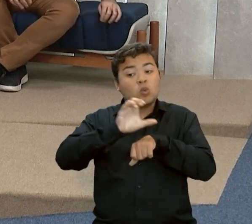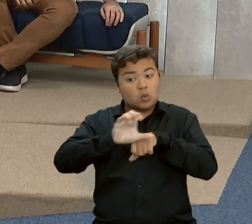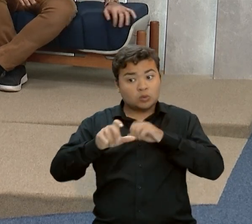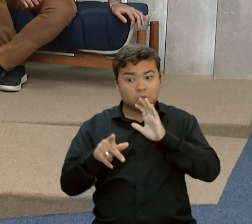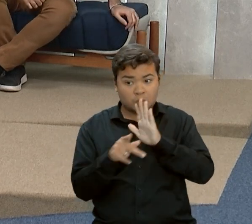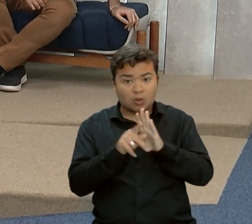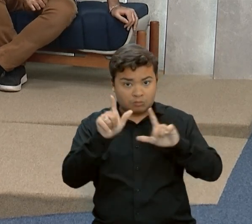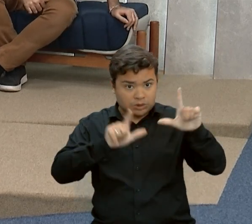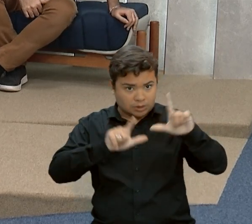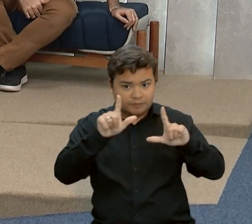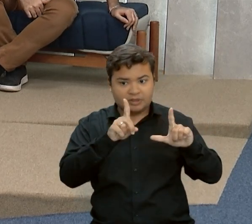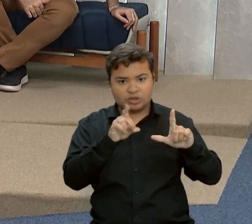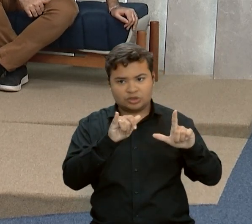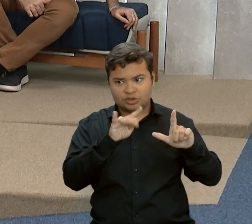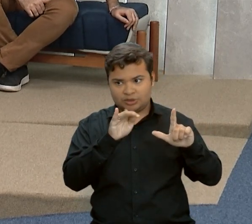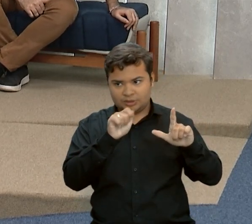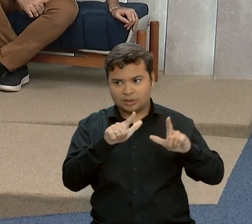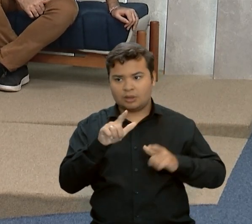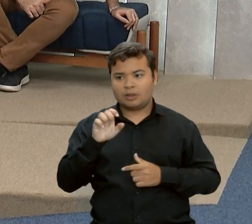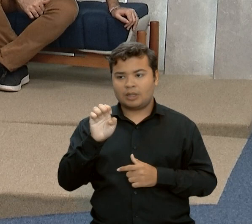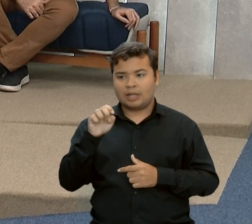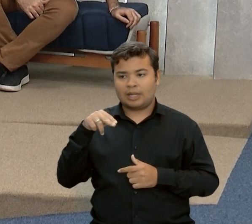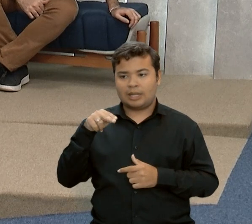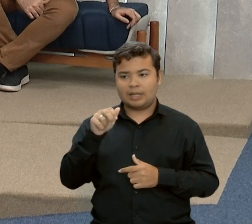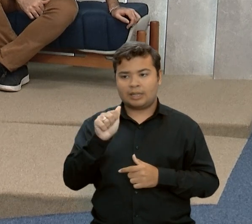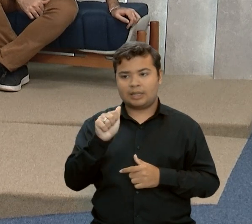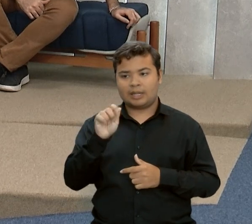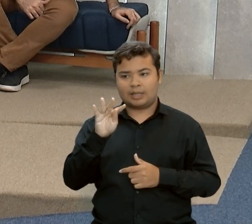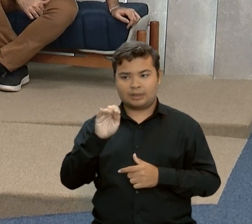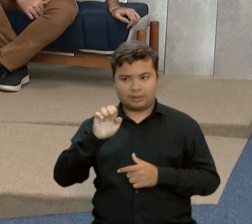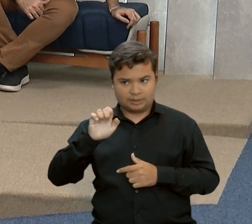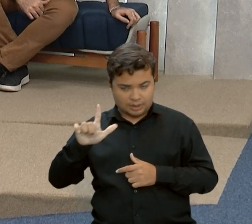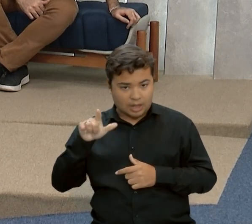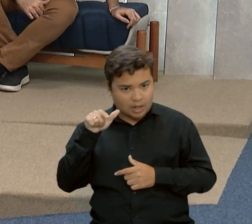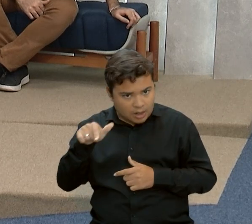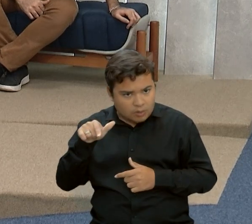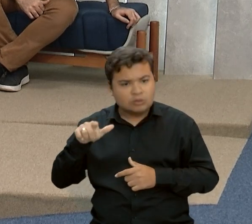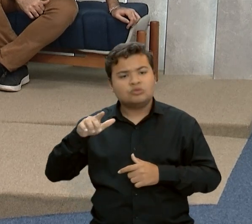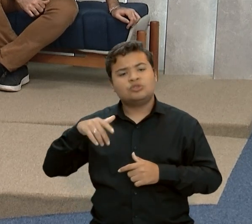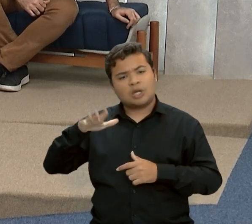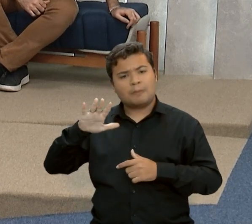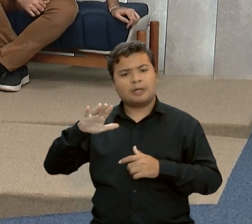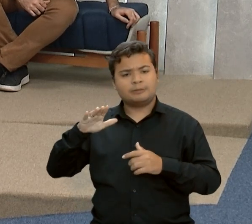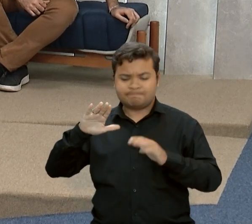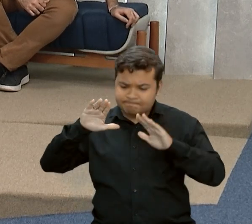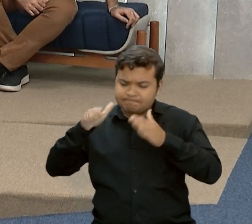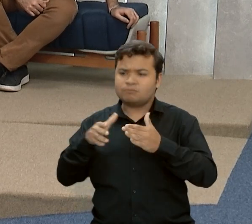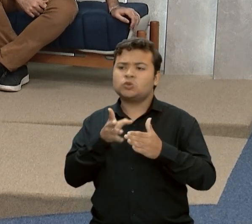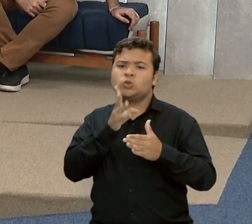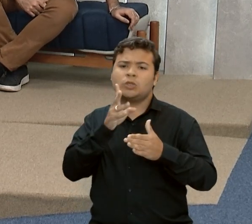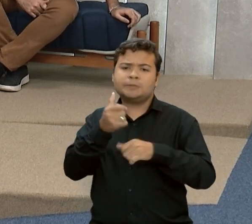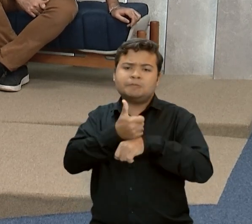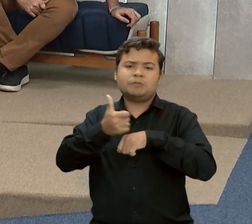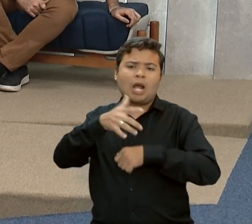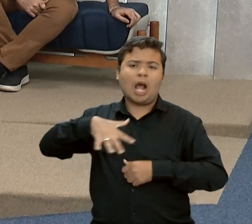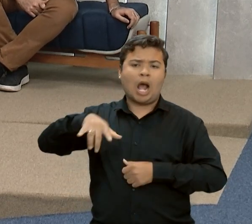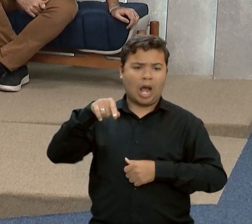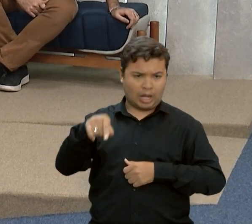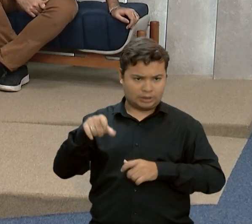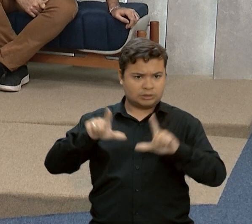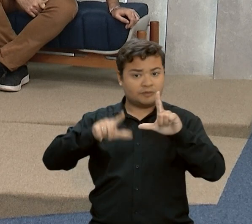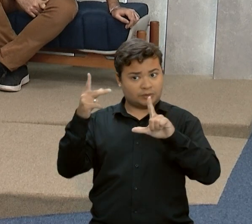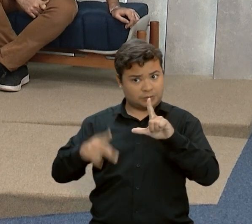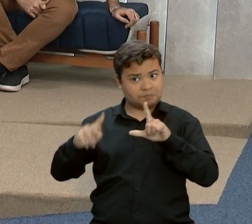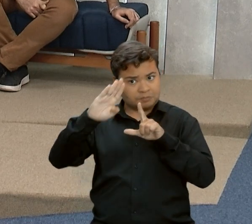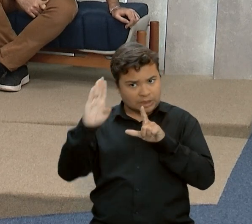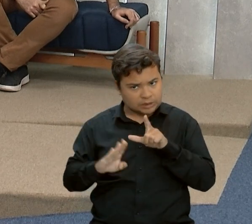digital, que é uma escola mais conceituada em termos de televisão no Brasil. Então, eu me